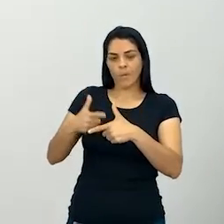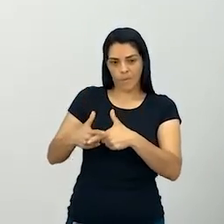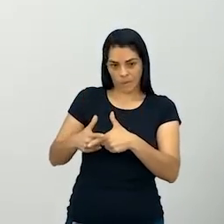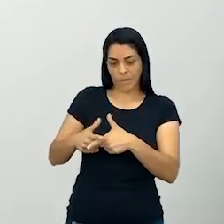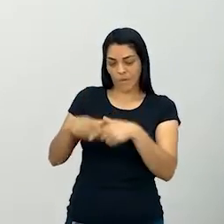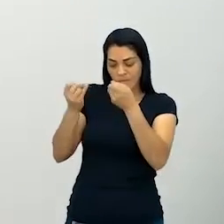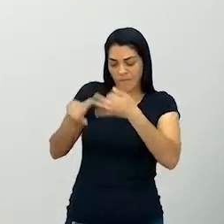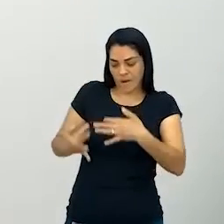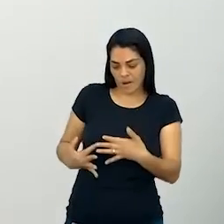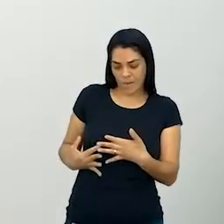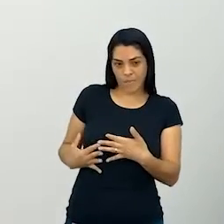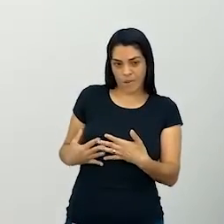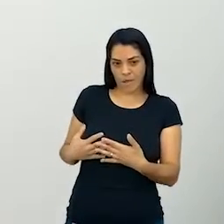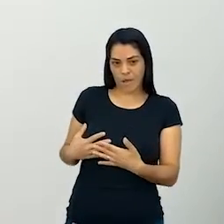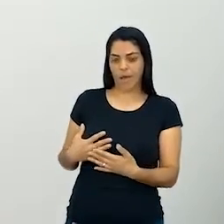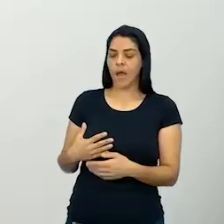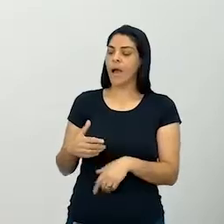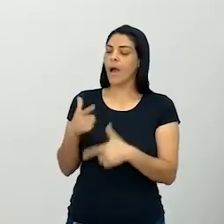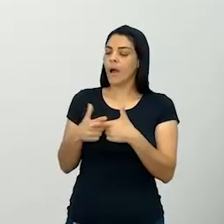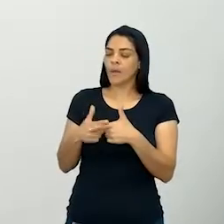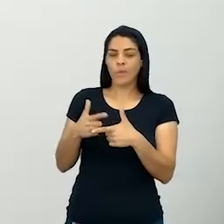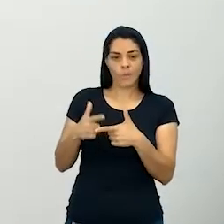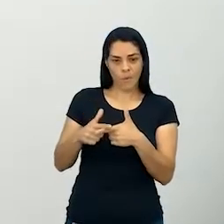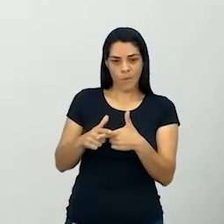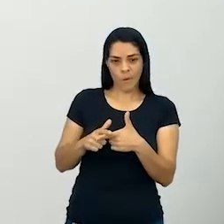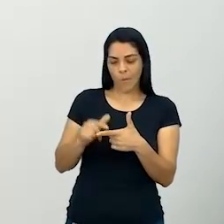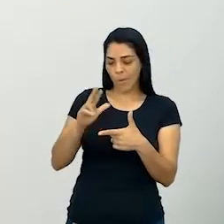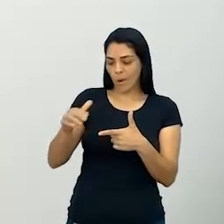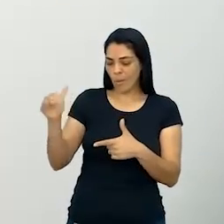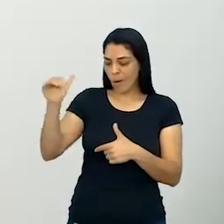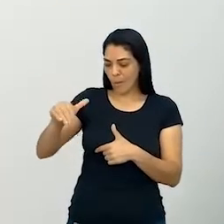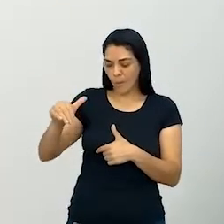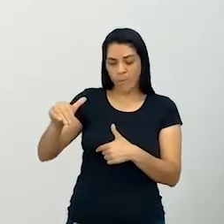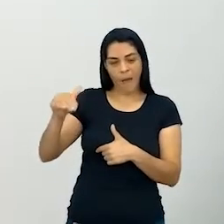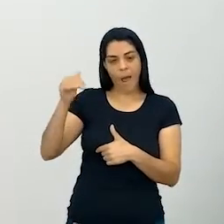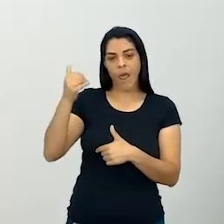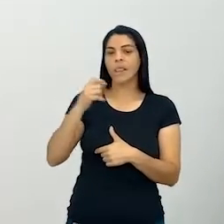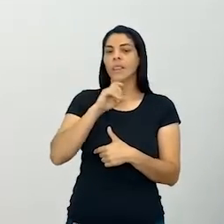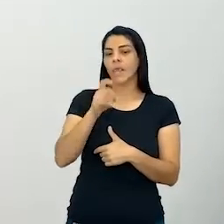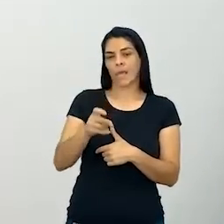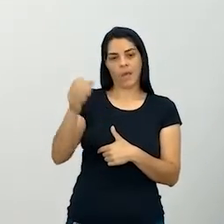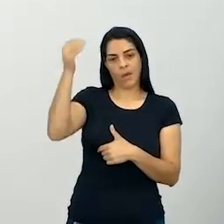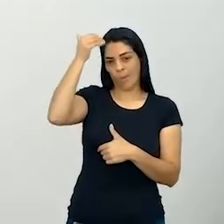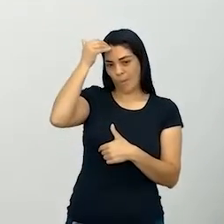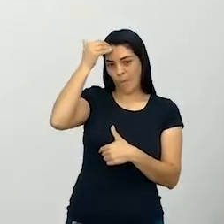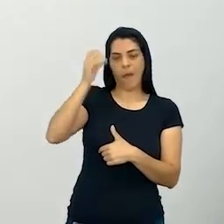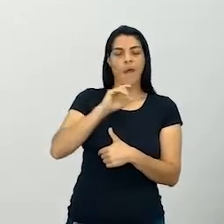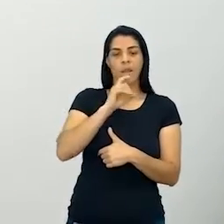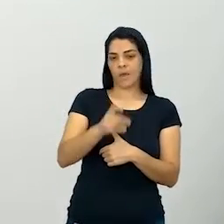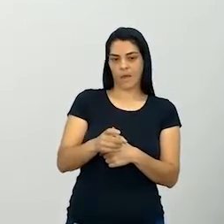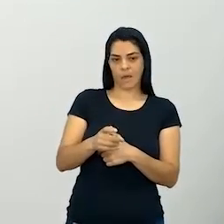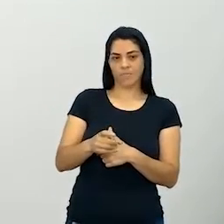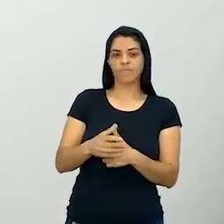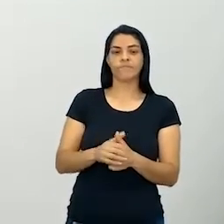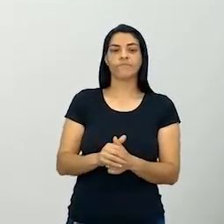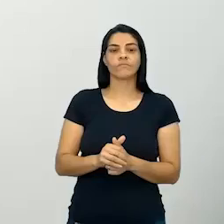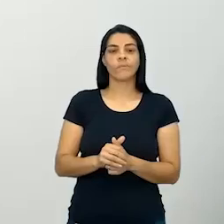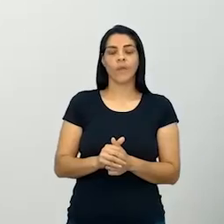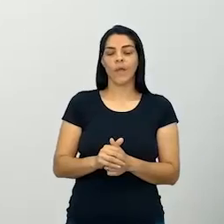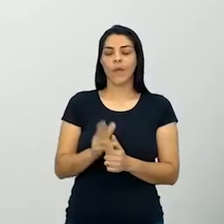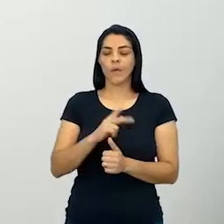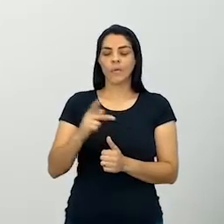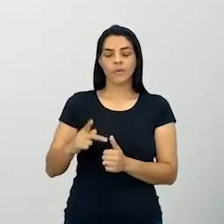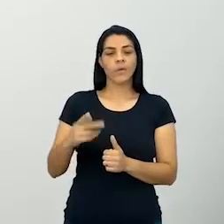é o problema sem apontar a culpa do outro. Nós vamos relatar um fato. Nós queremos usar